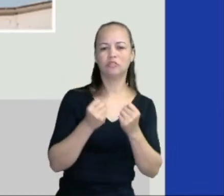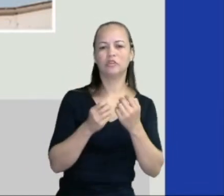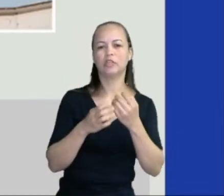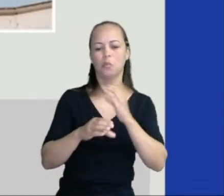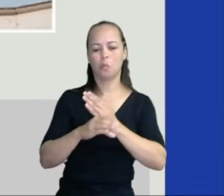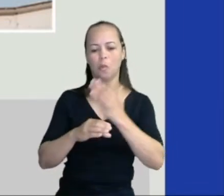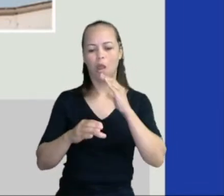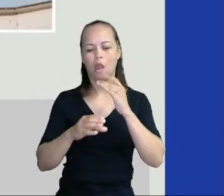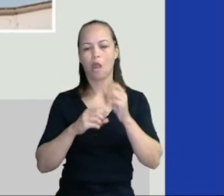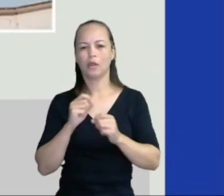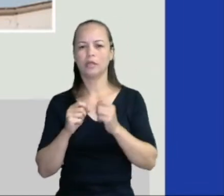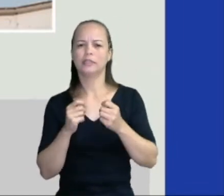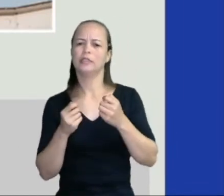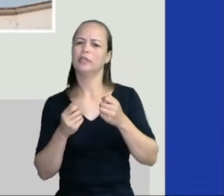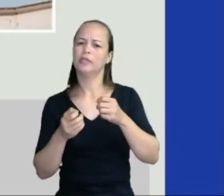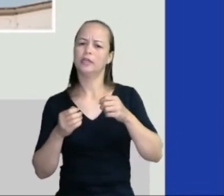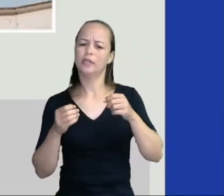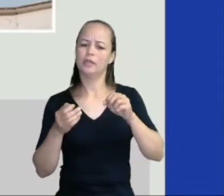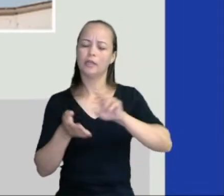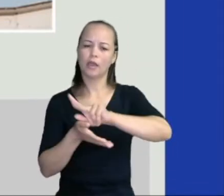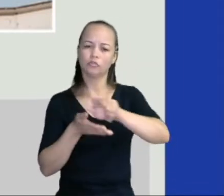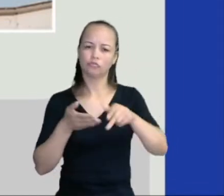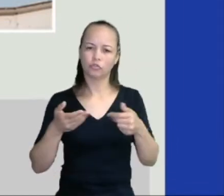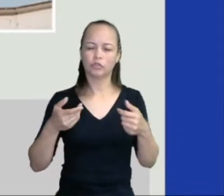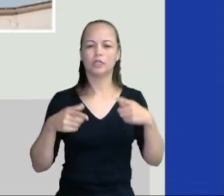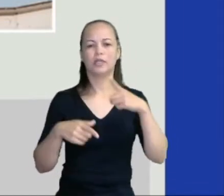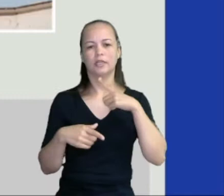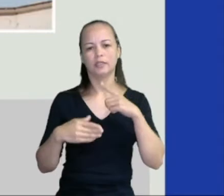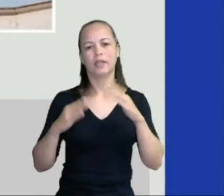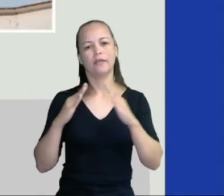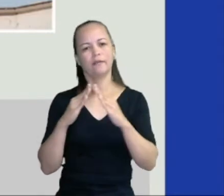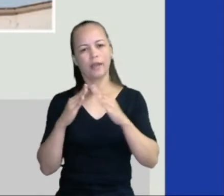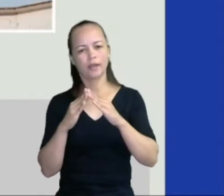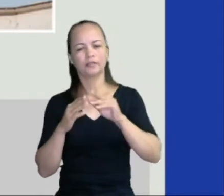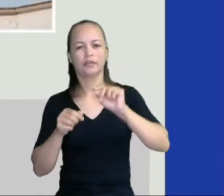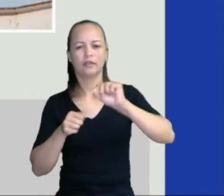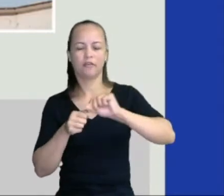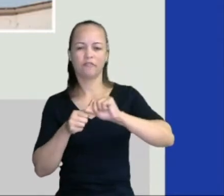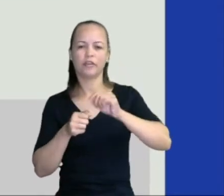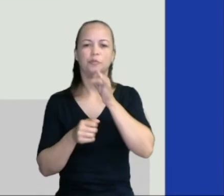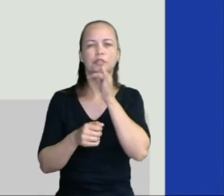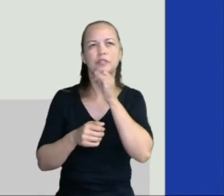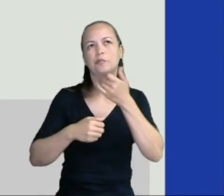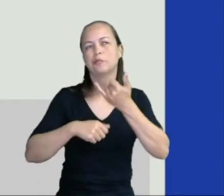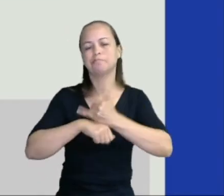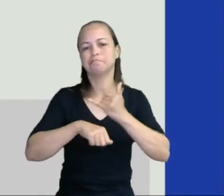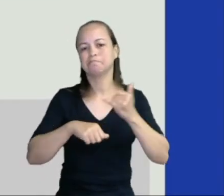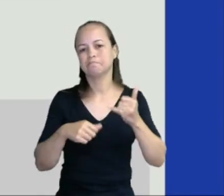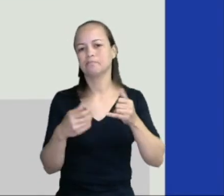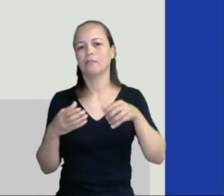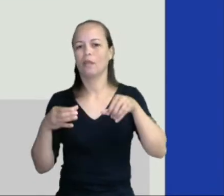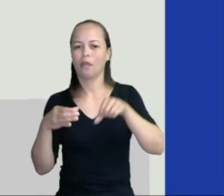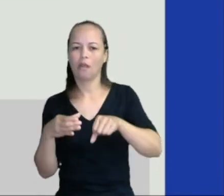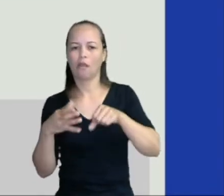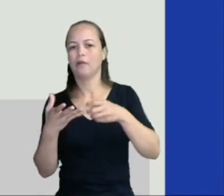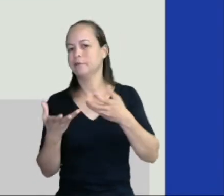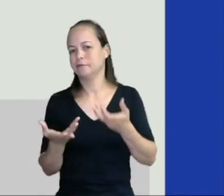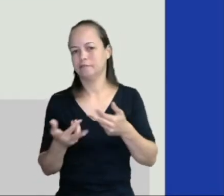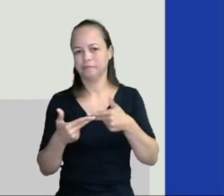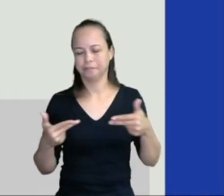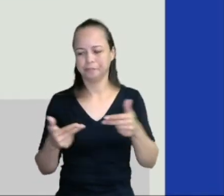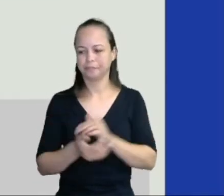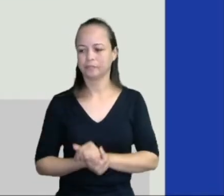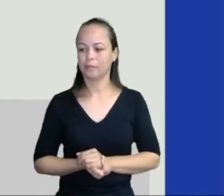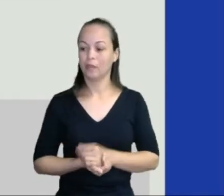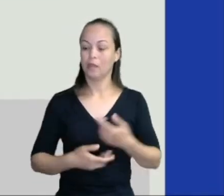da nossa casa, por exemplo, que são feitos de metais. E também o vidro.